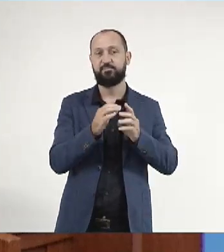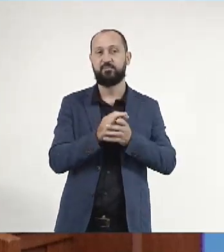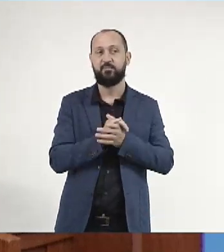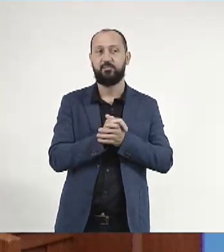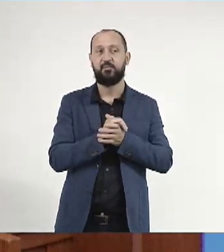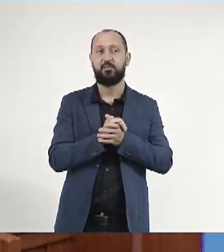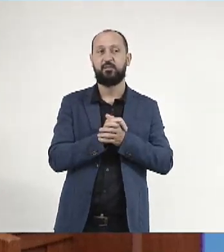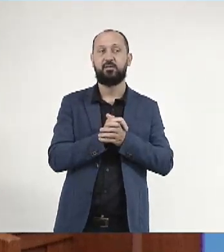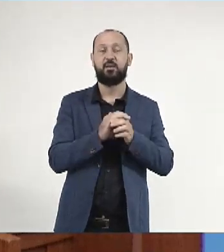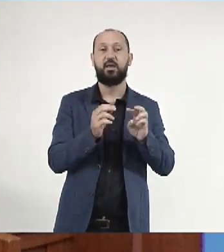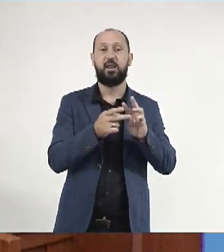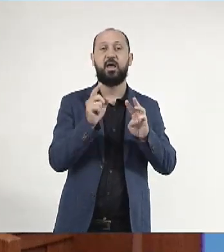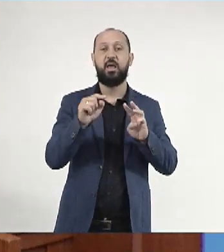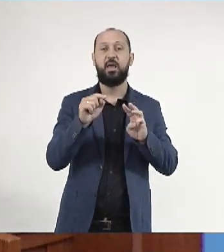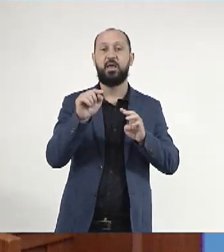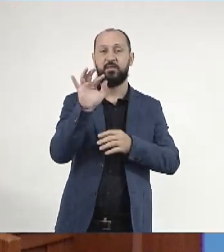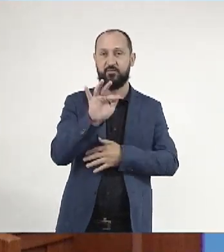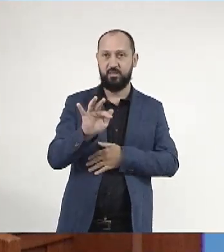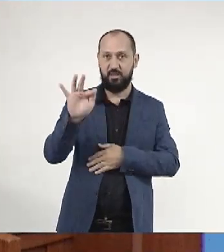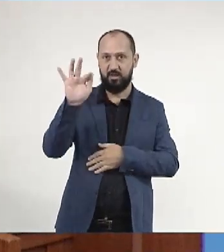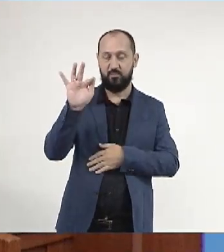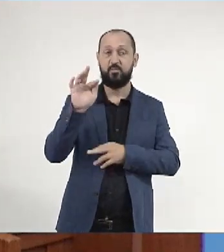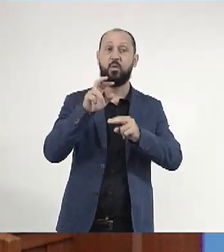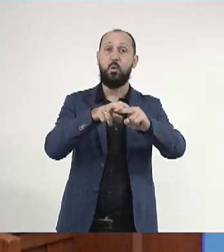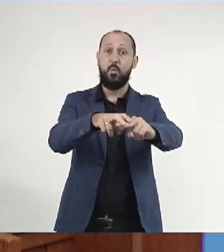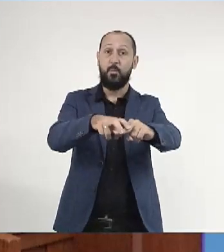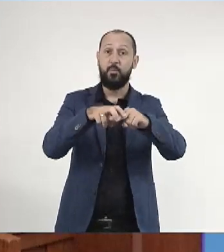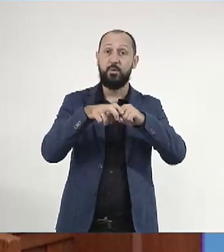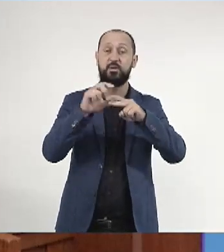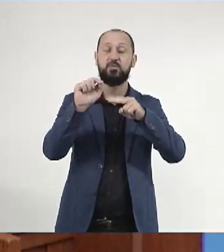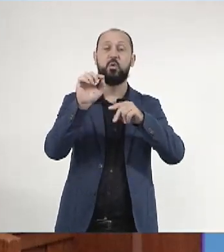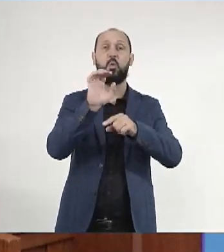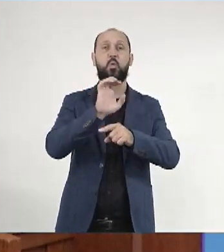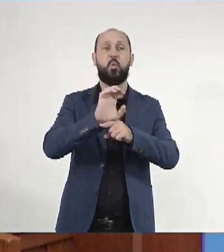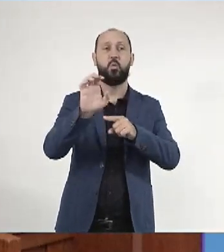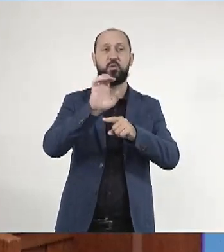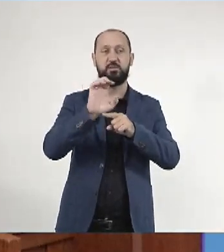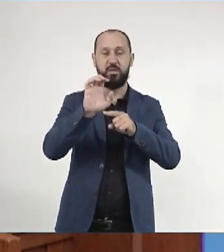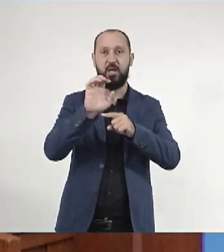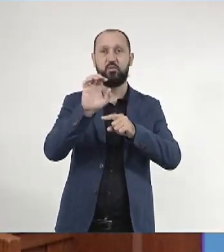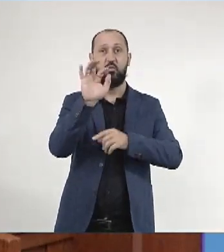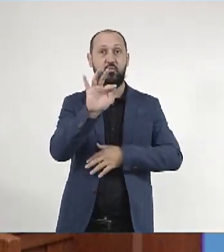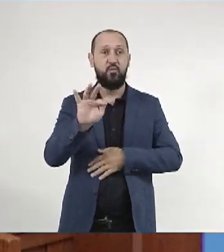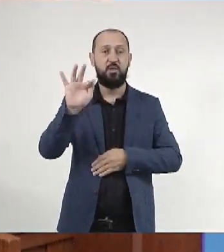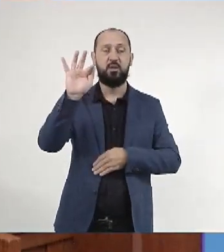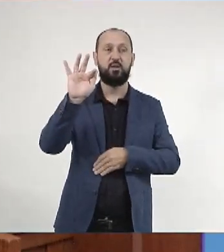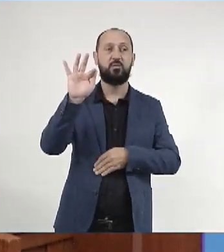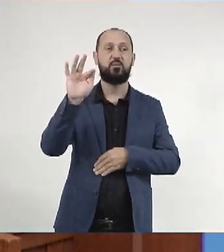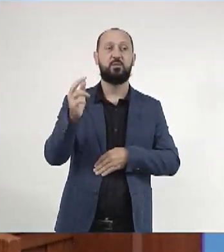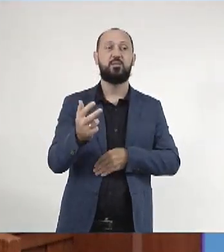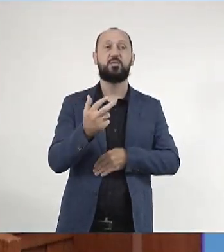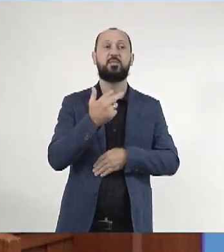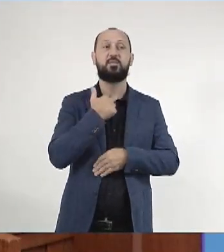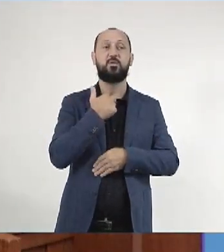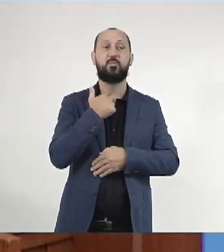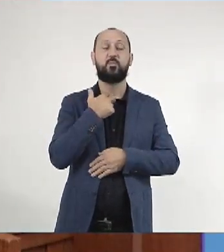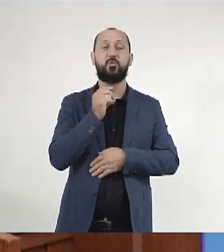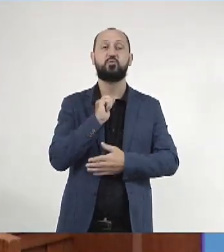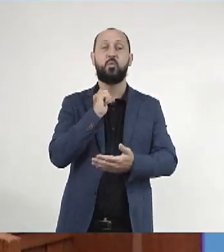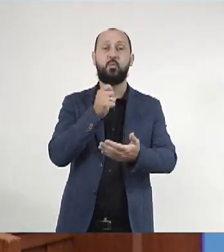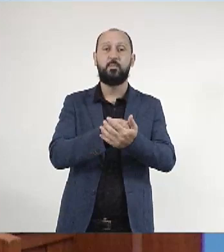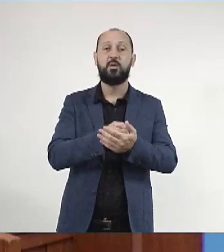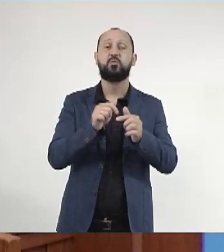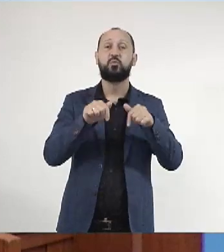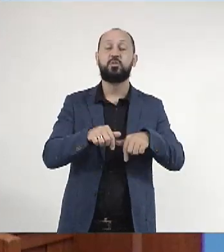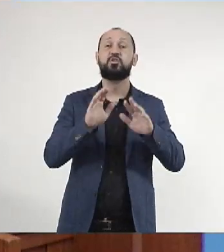ela é uma terra da União. E, portanto, o Estado ou a União não pode comprar aquilo que